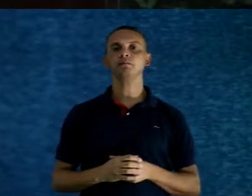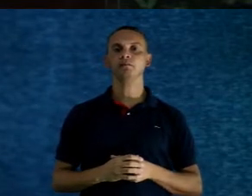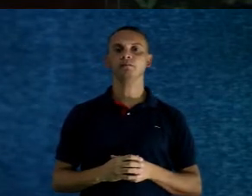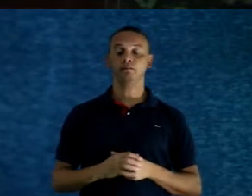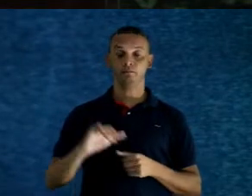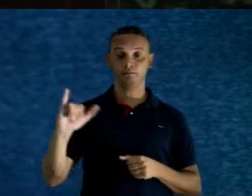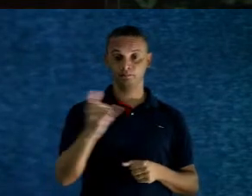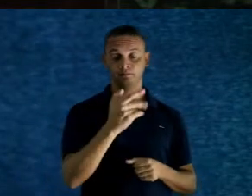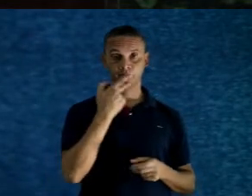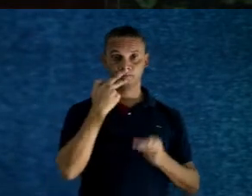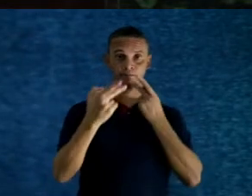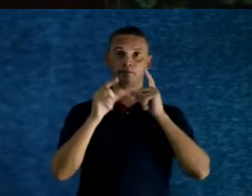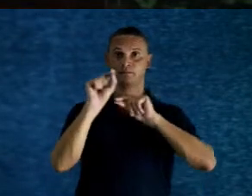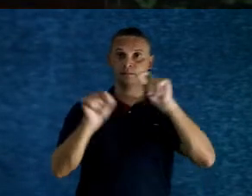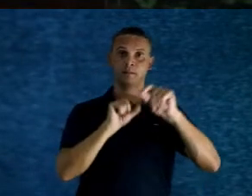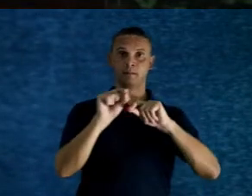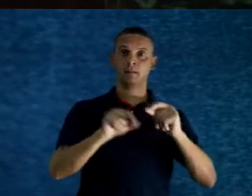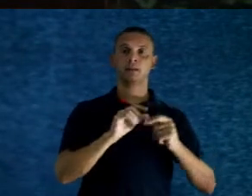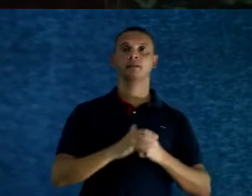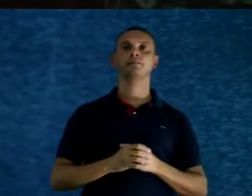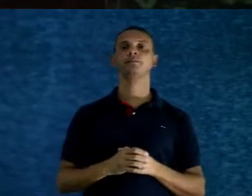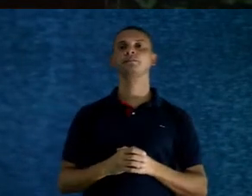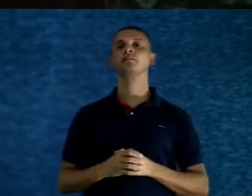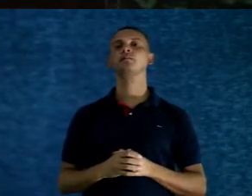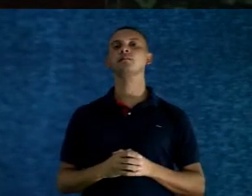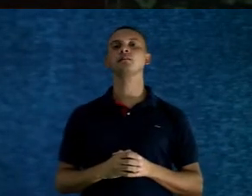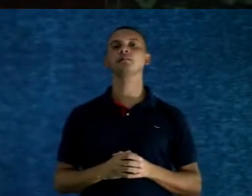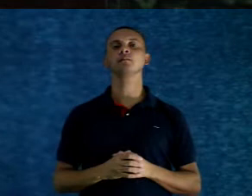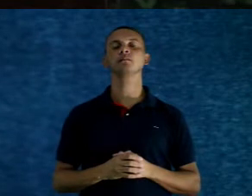Eu aproveito o ensejo e peço